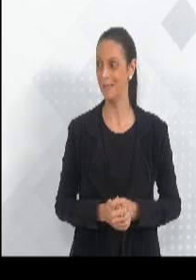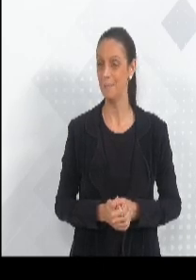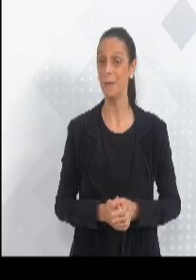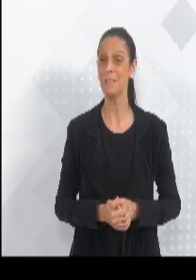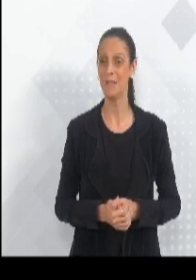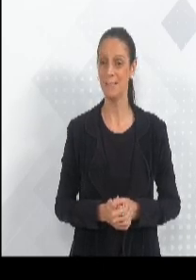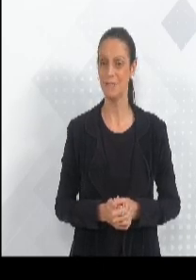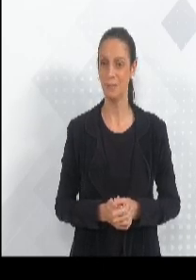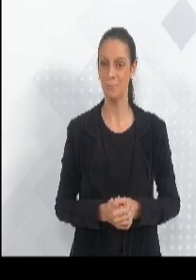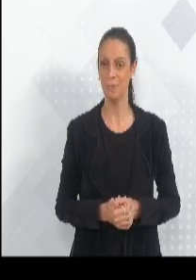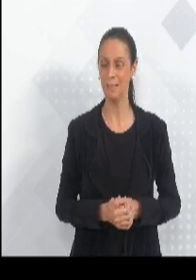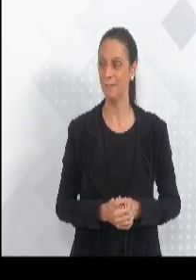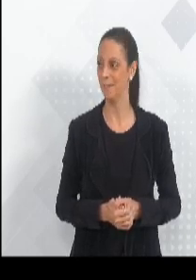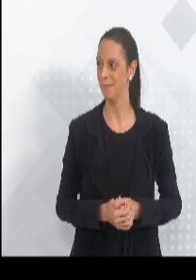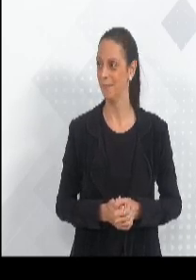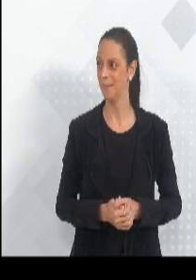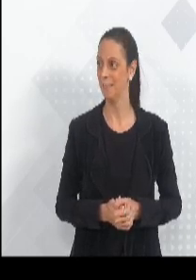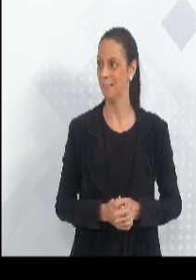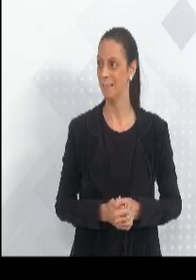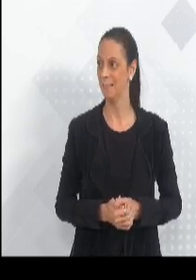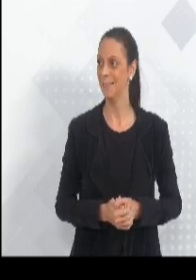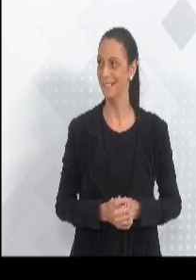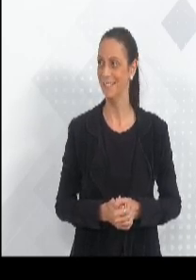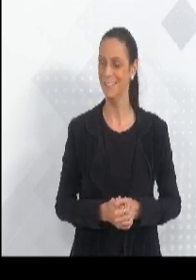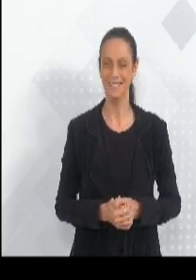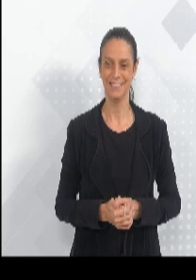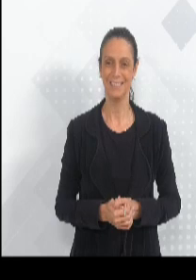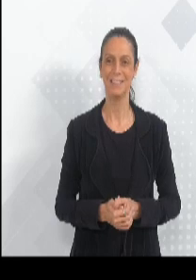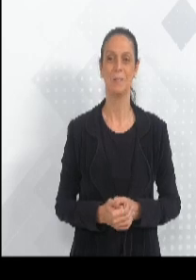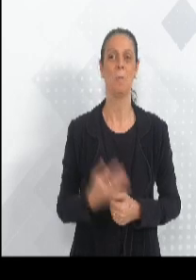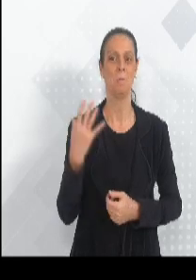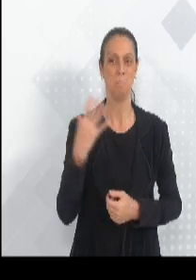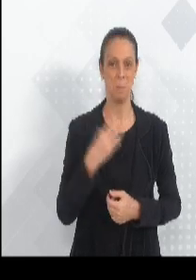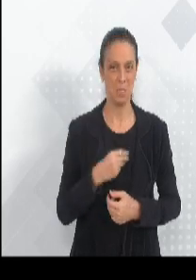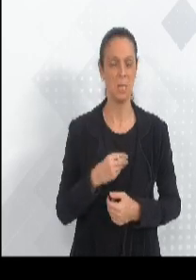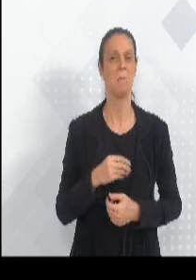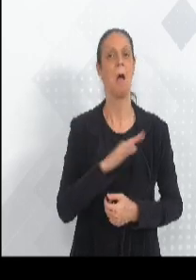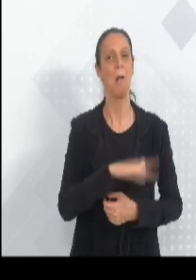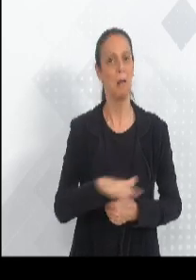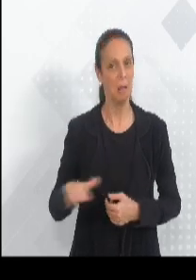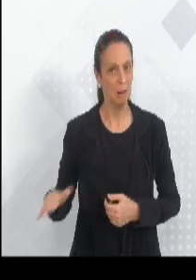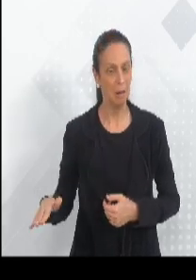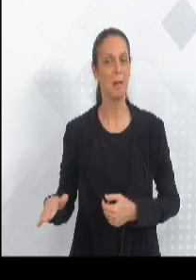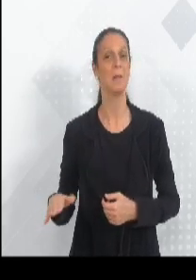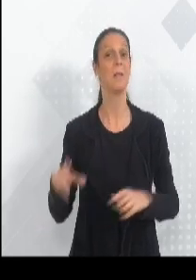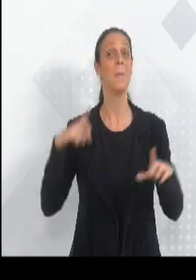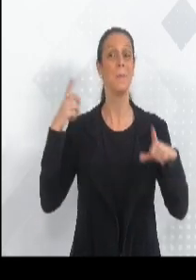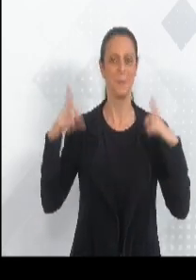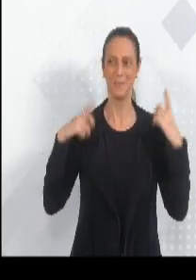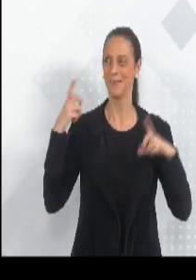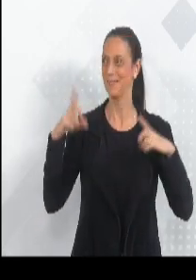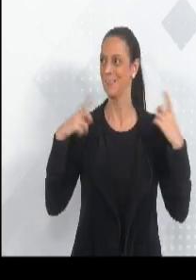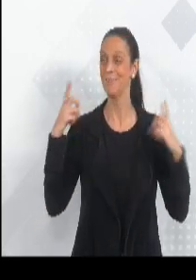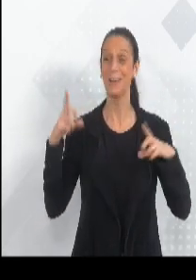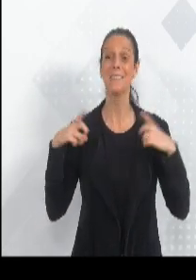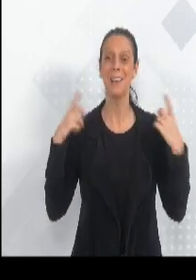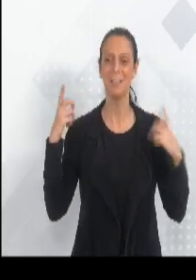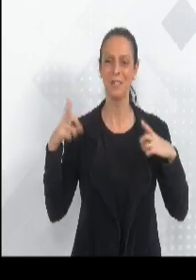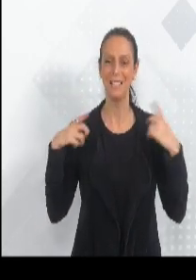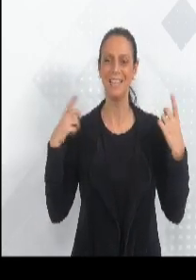al ficou um espaço entre Esses prédios tudo ali para criançada um Laer realmente fabuloso